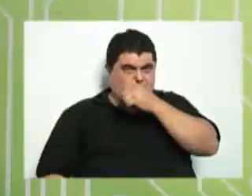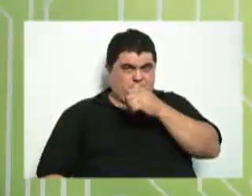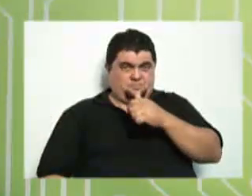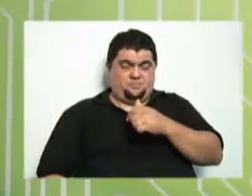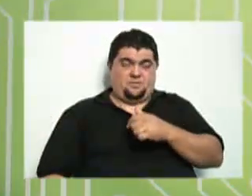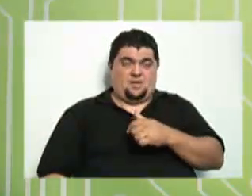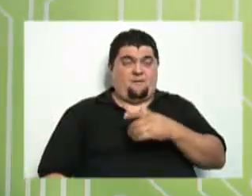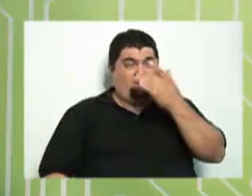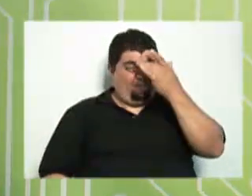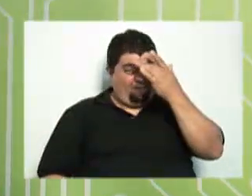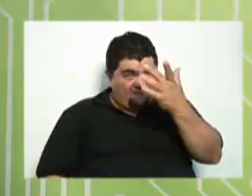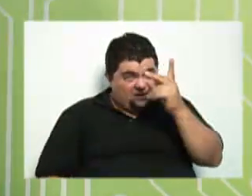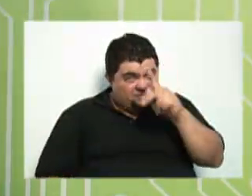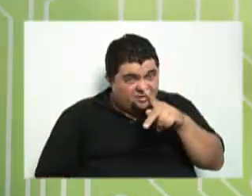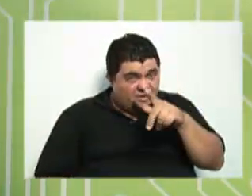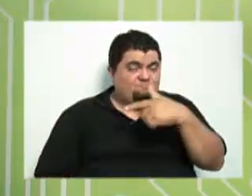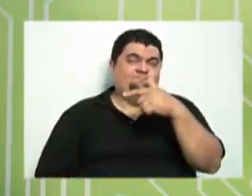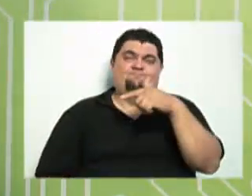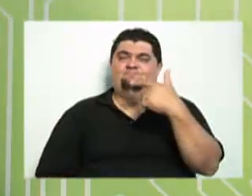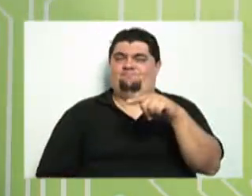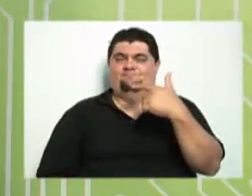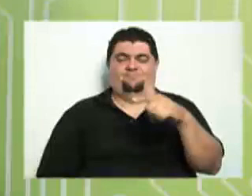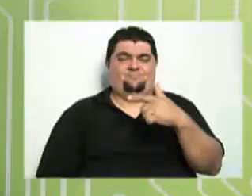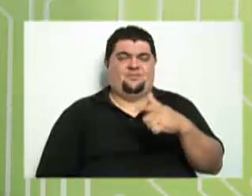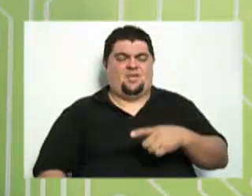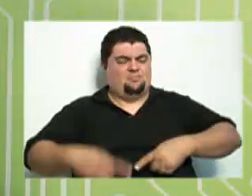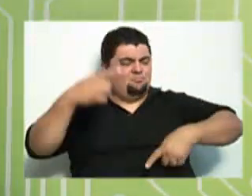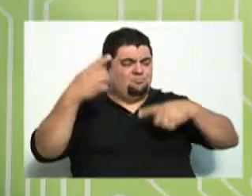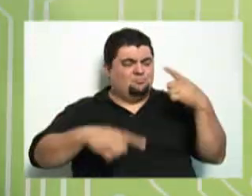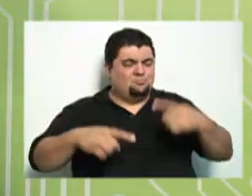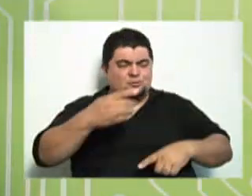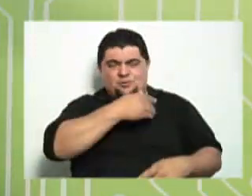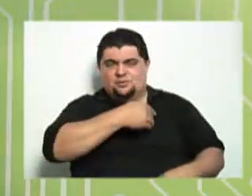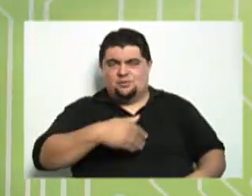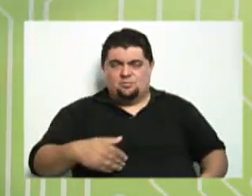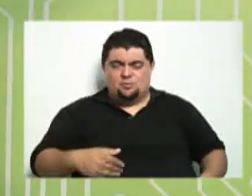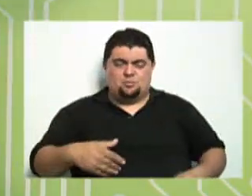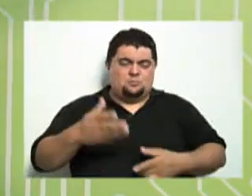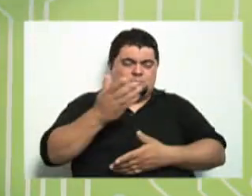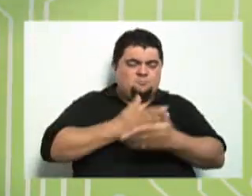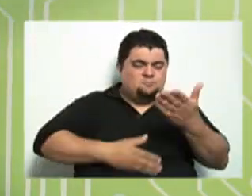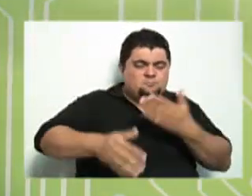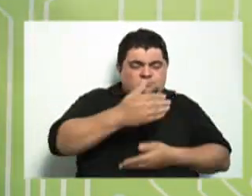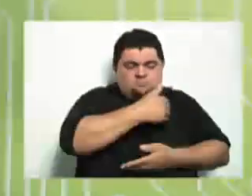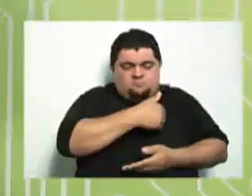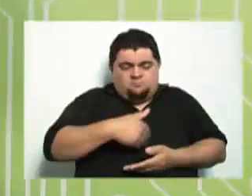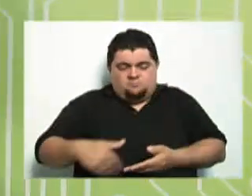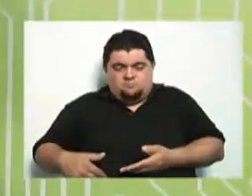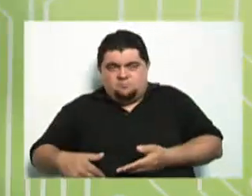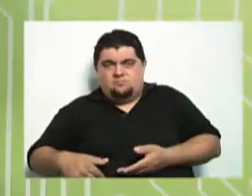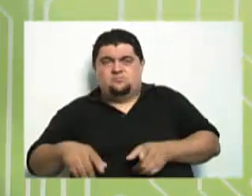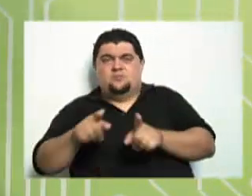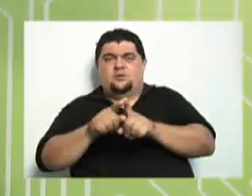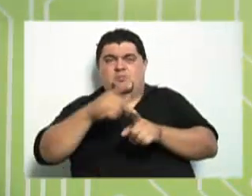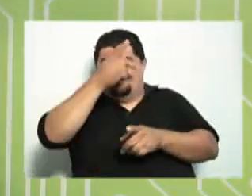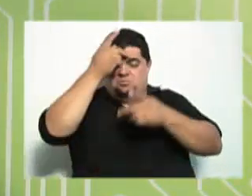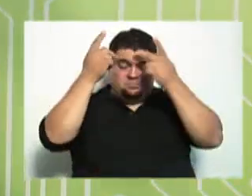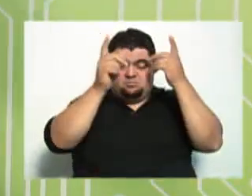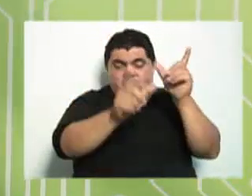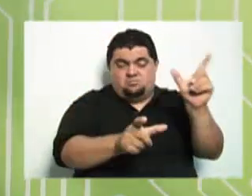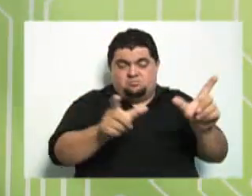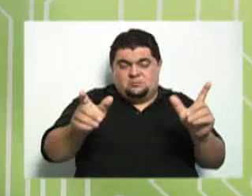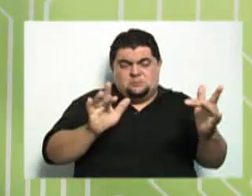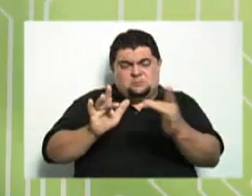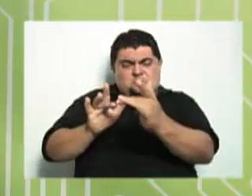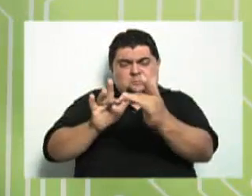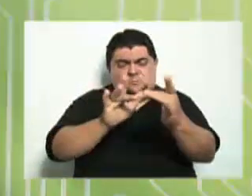uma atividade fácil. A gente faz várias políticas públicas como governo, a gente faz várias ações como seres humanos e é sempre